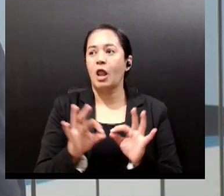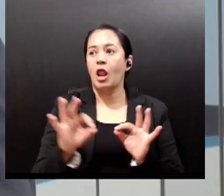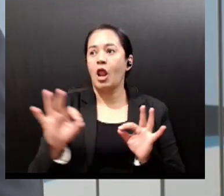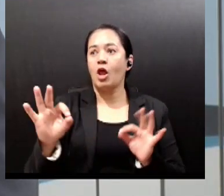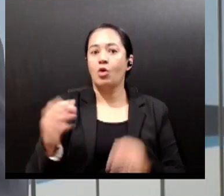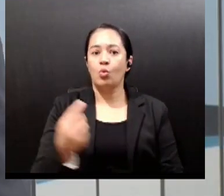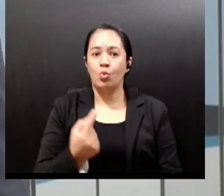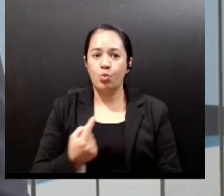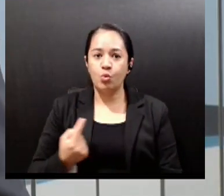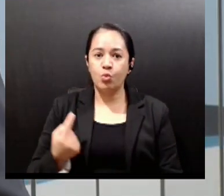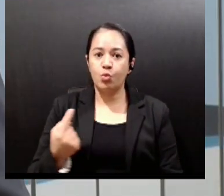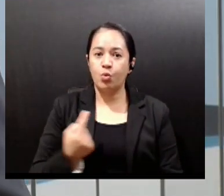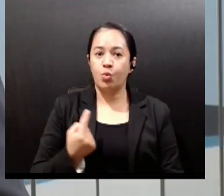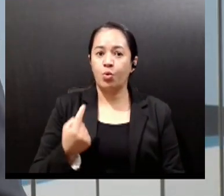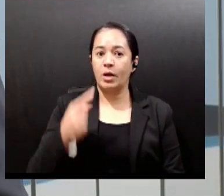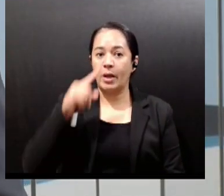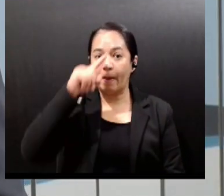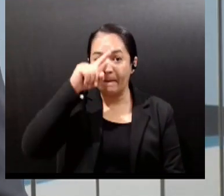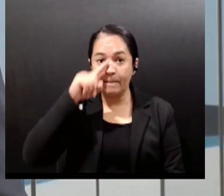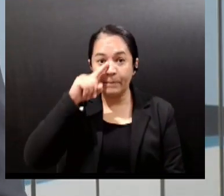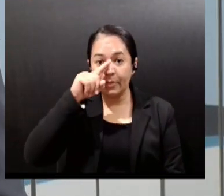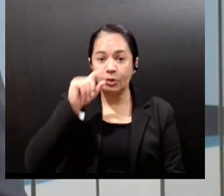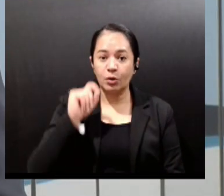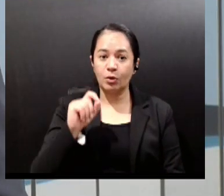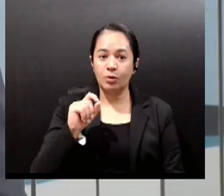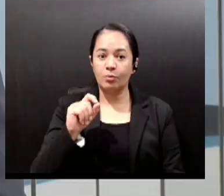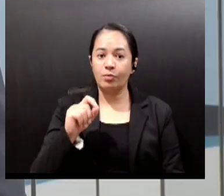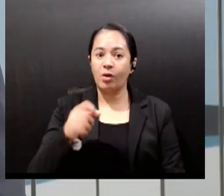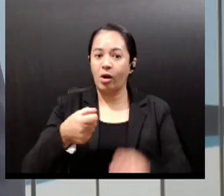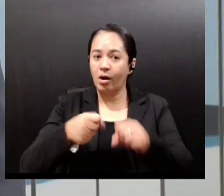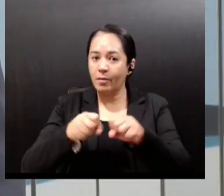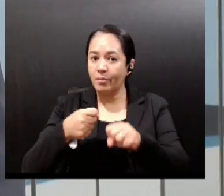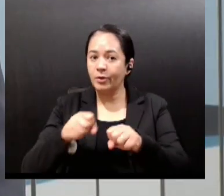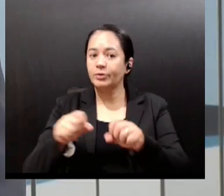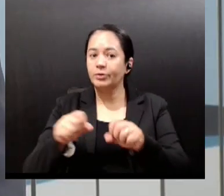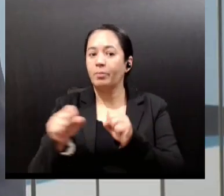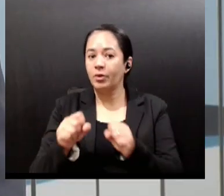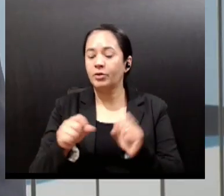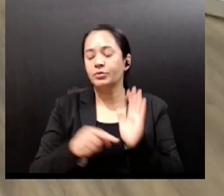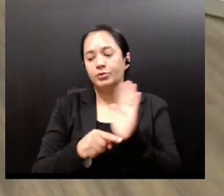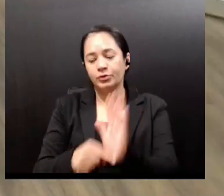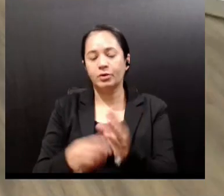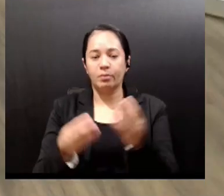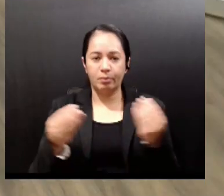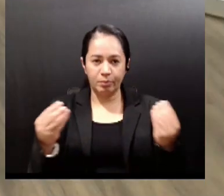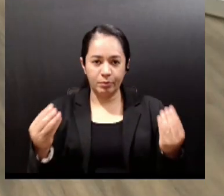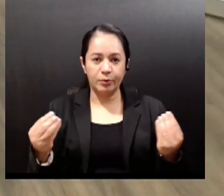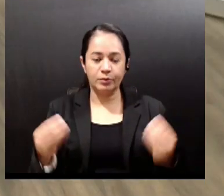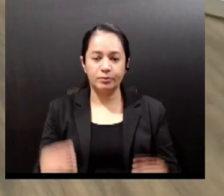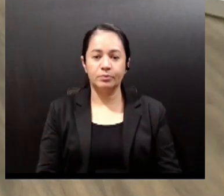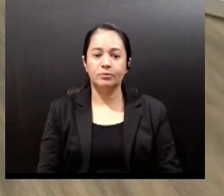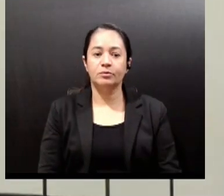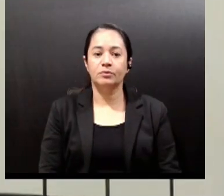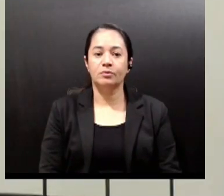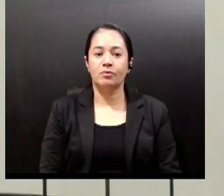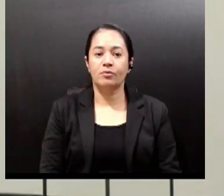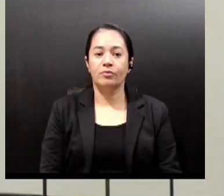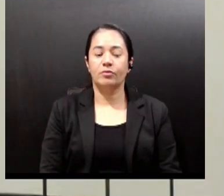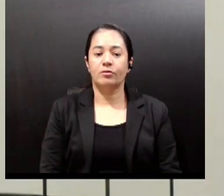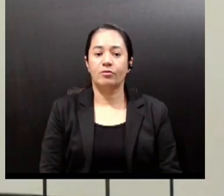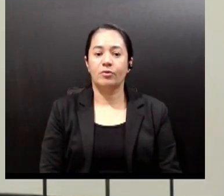muito grande que a motocicleta pode realmente contribuir bastante nesse caso. Campinas